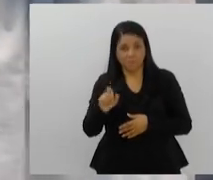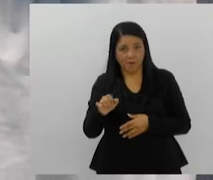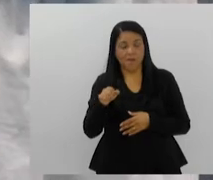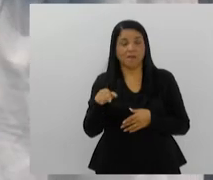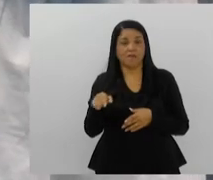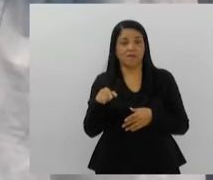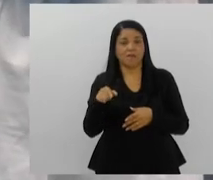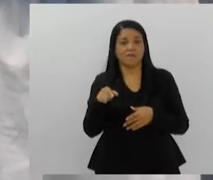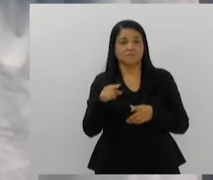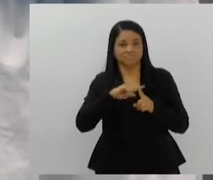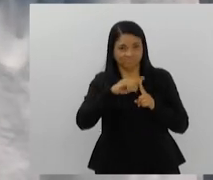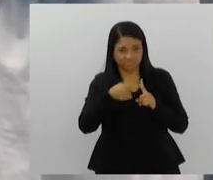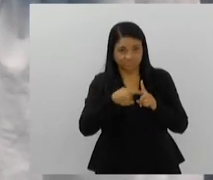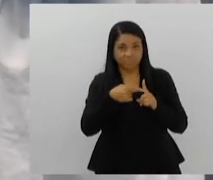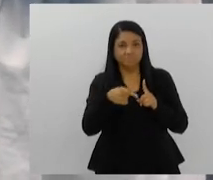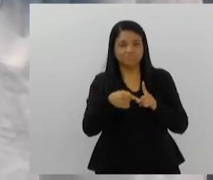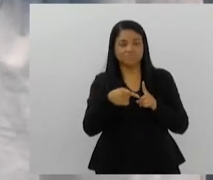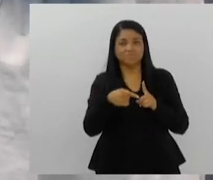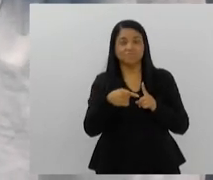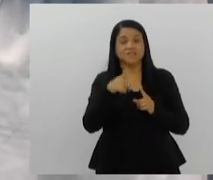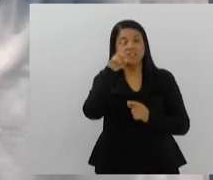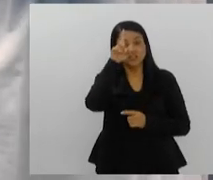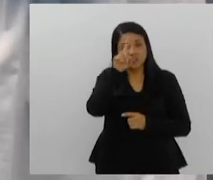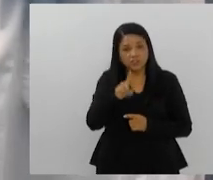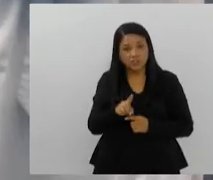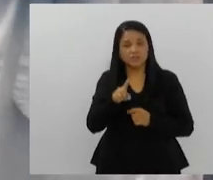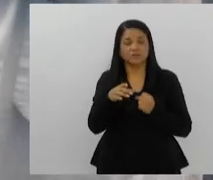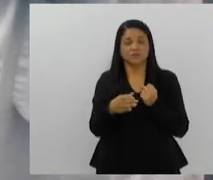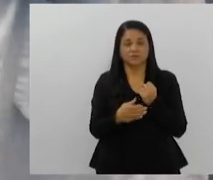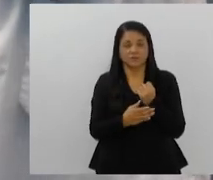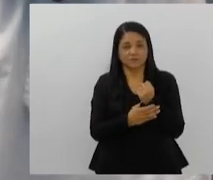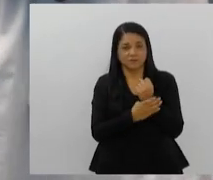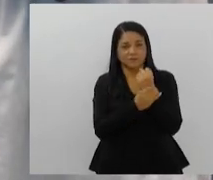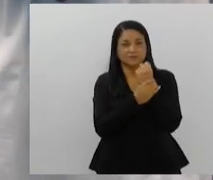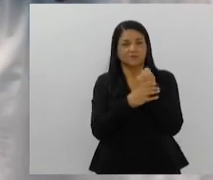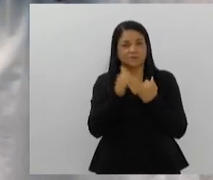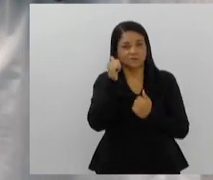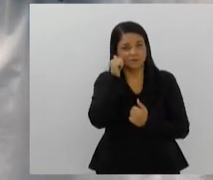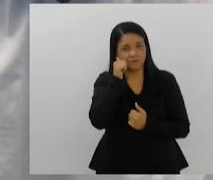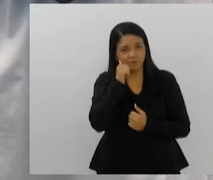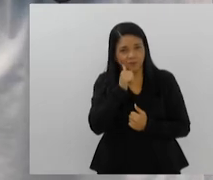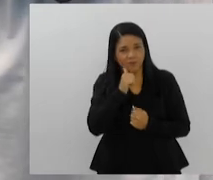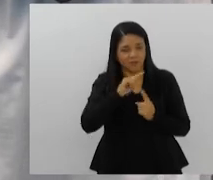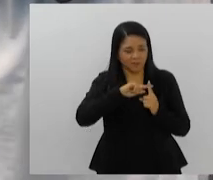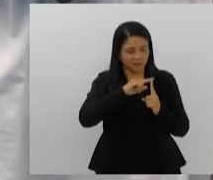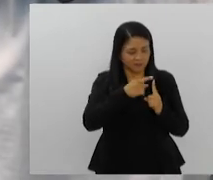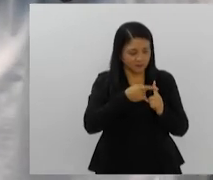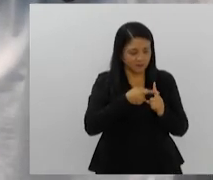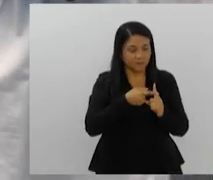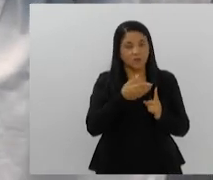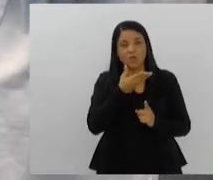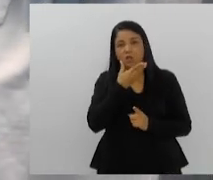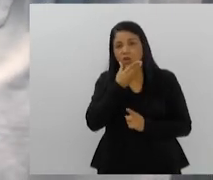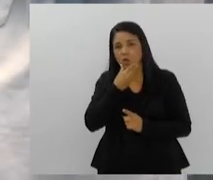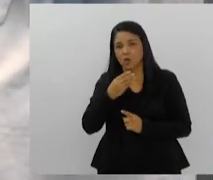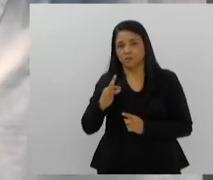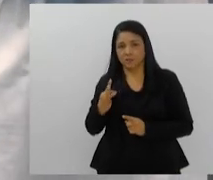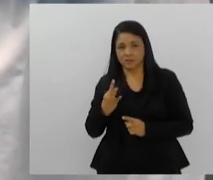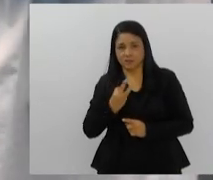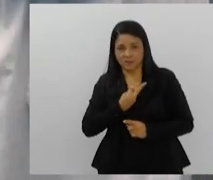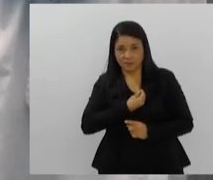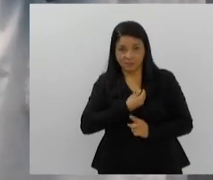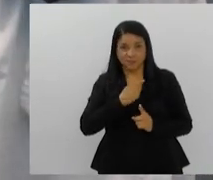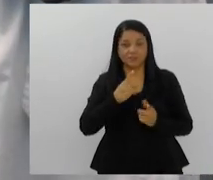nós vicejemos os nossos direitos garantidos de mulheres gestantes, de homens trans gestantes também,